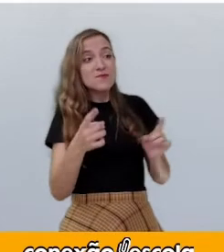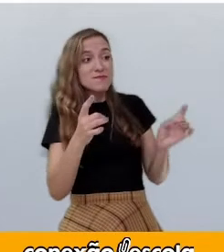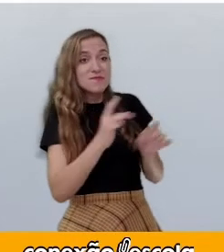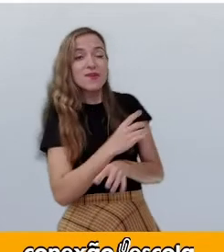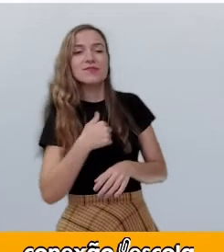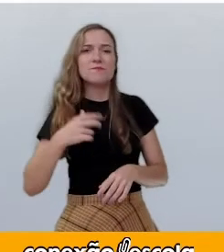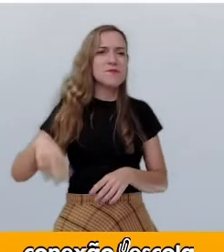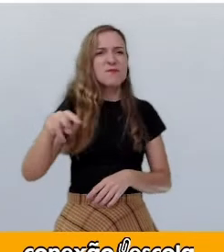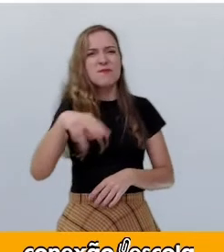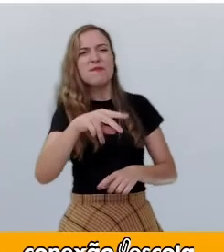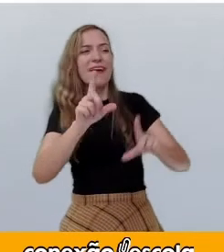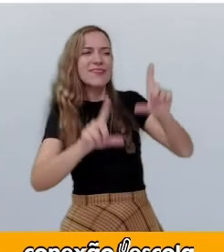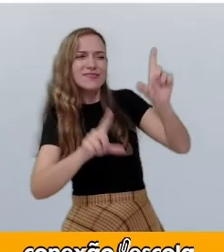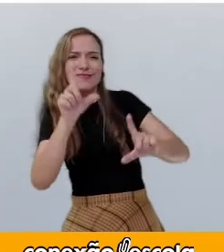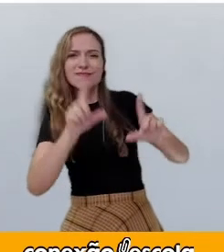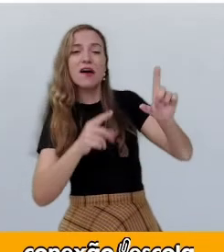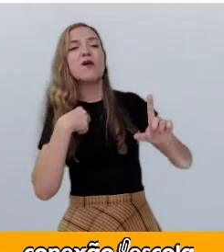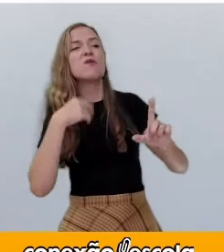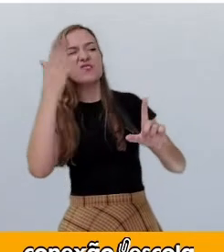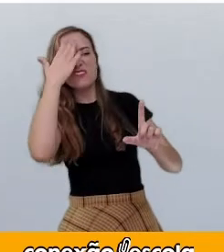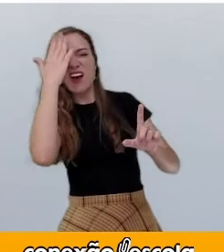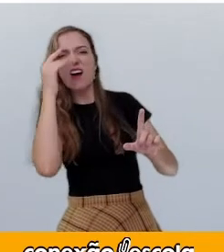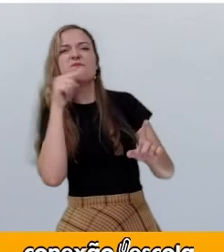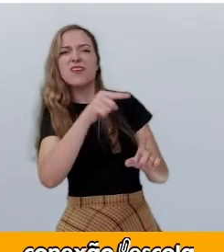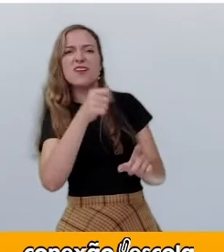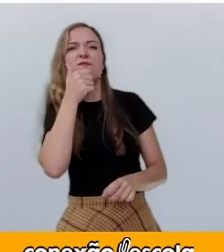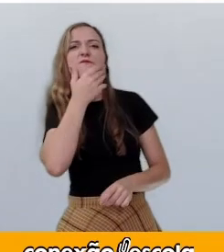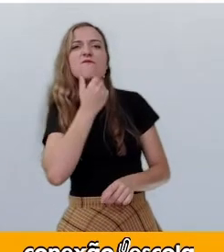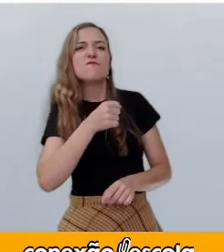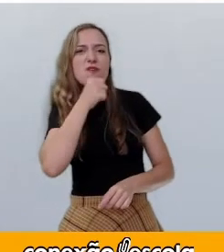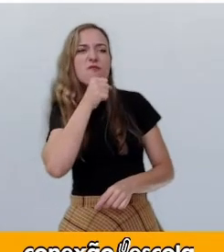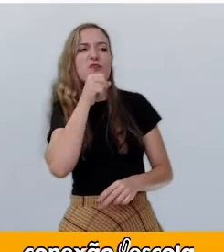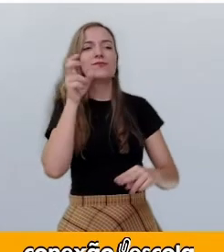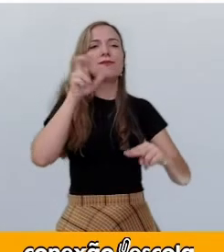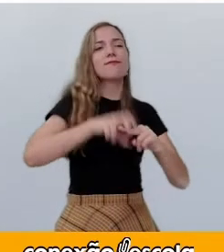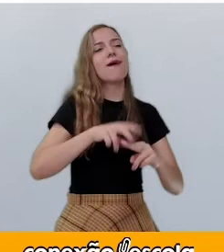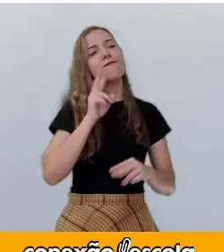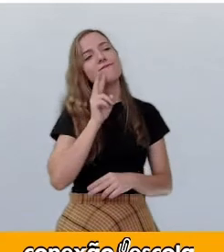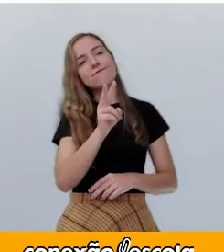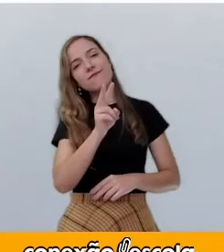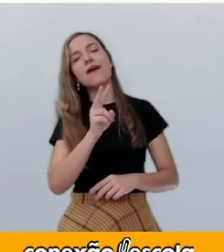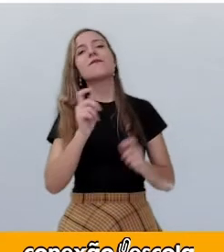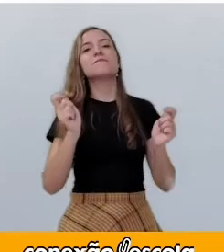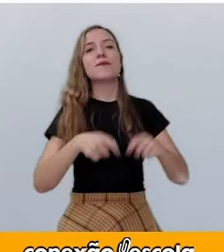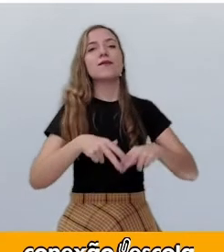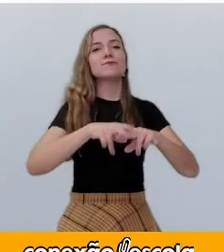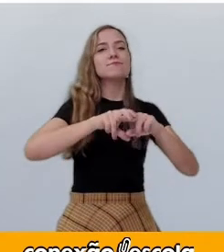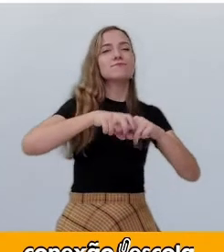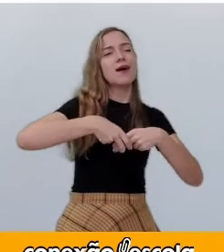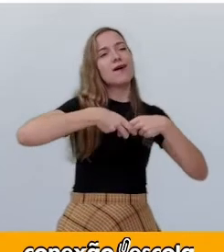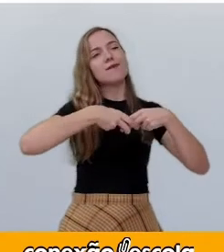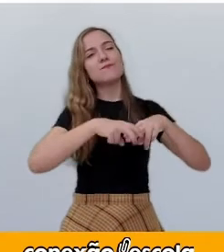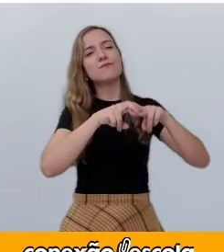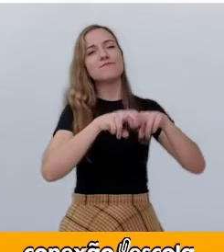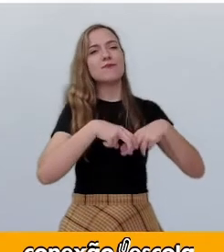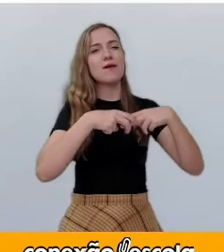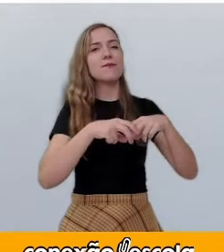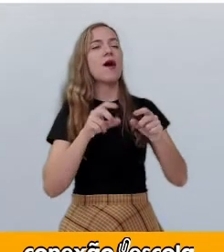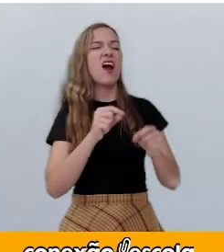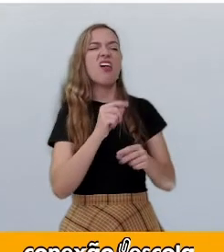para sala pois já sabia que vovô Aníbal estaria lá em sua poltrona